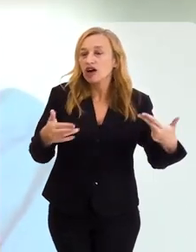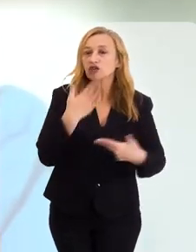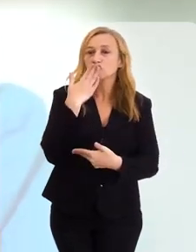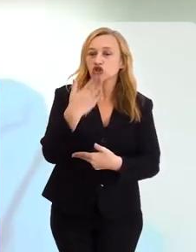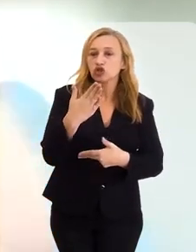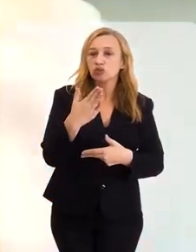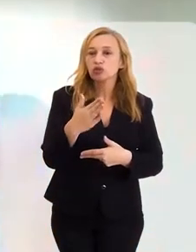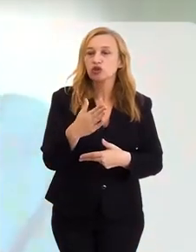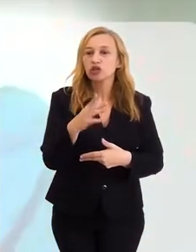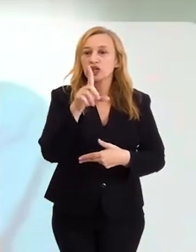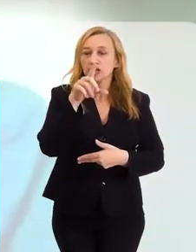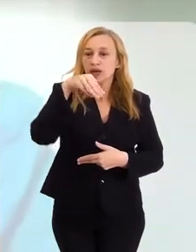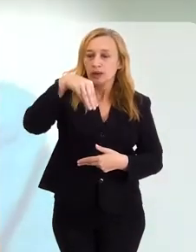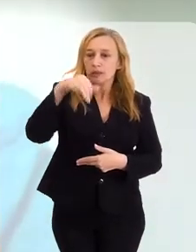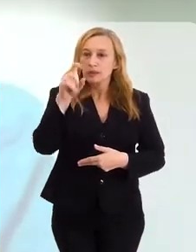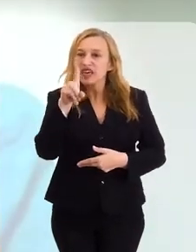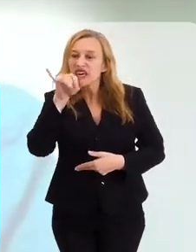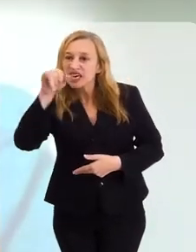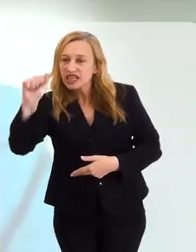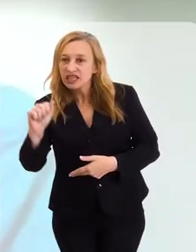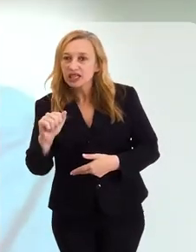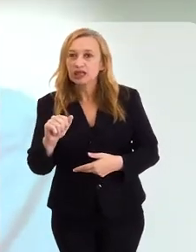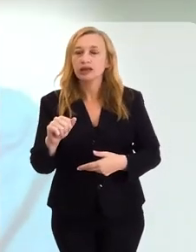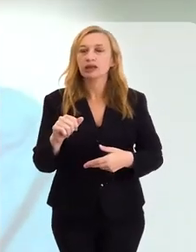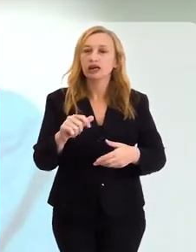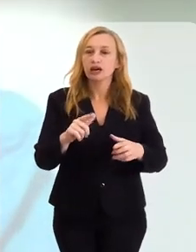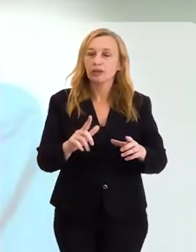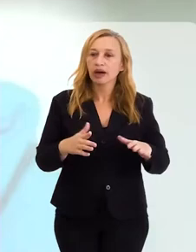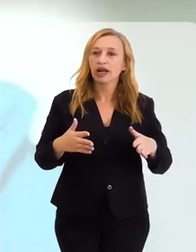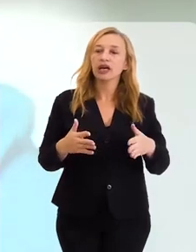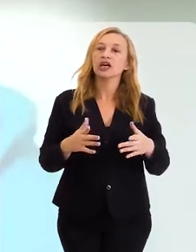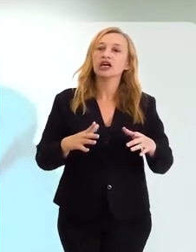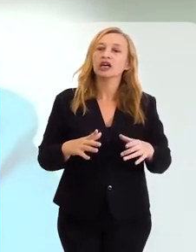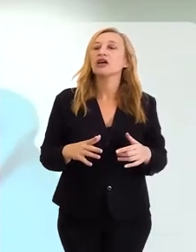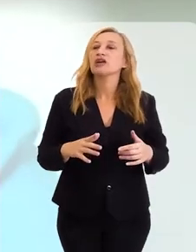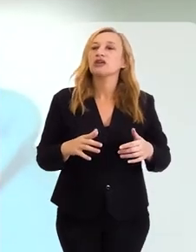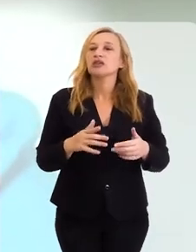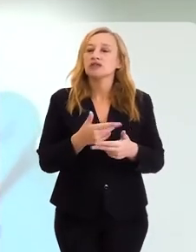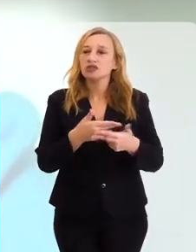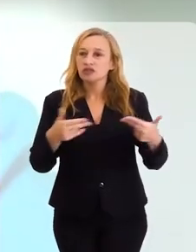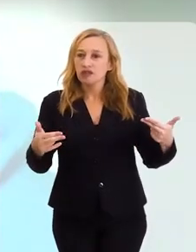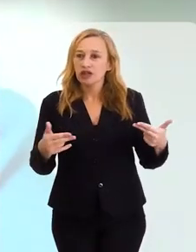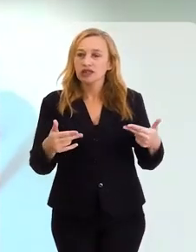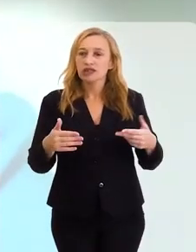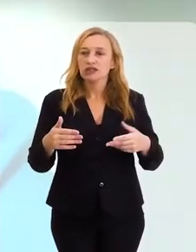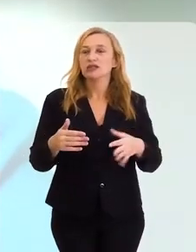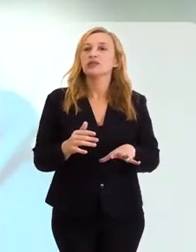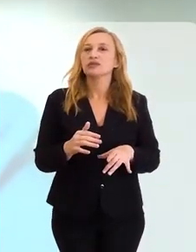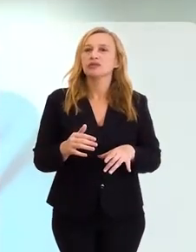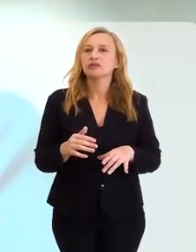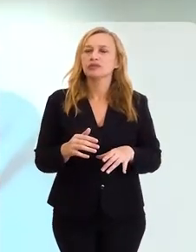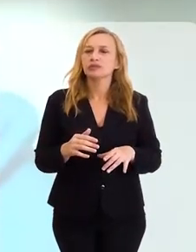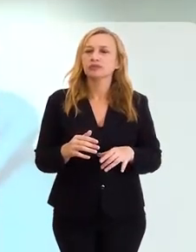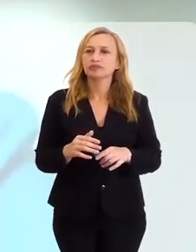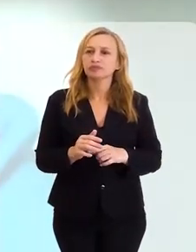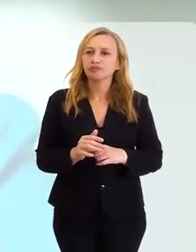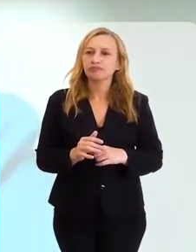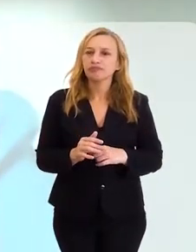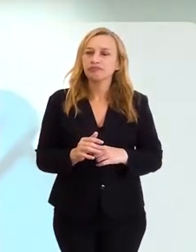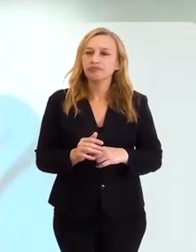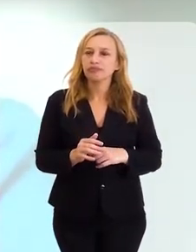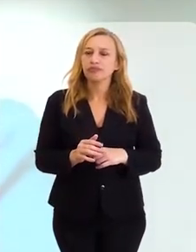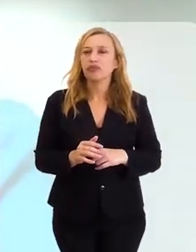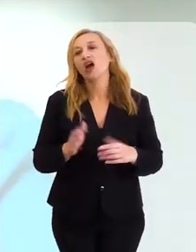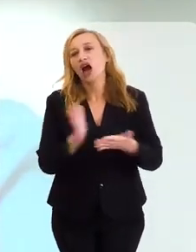multifuncionais, né? Utilizar vários tipos de mídias para que atingir os diversos objetivos de trabalho. E as soft skills, que eu não posso deixar de